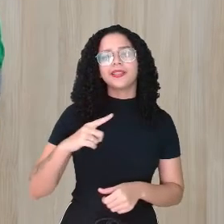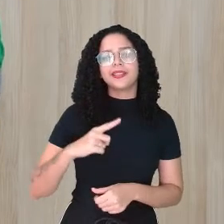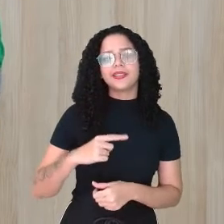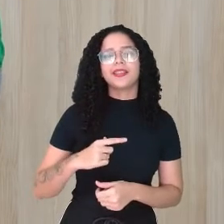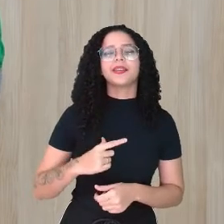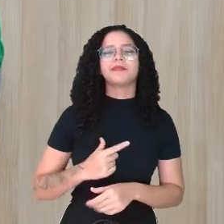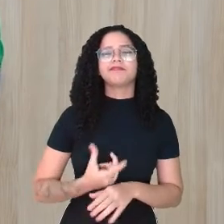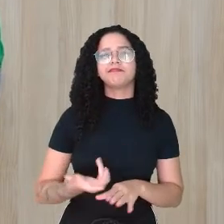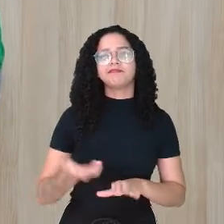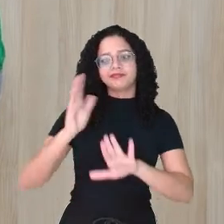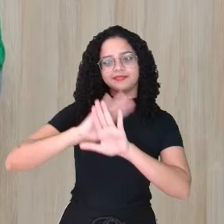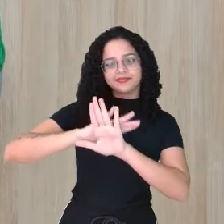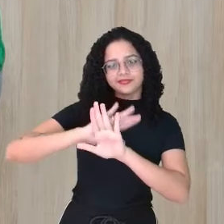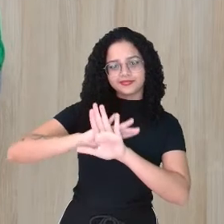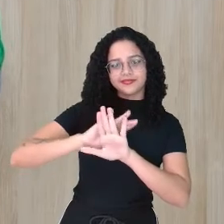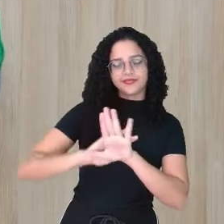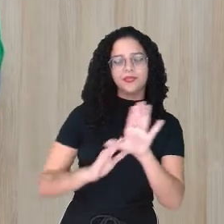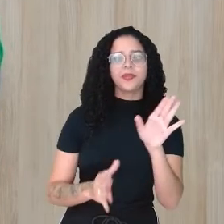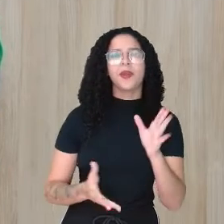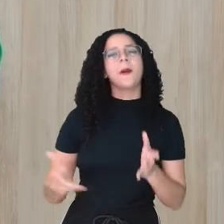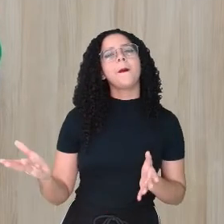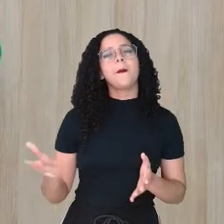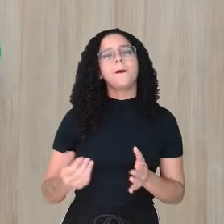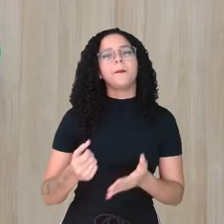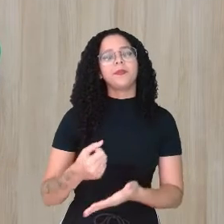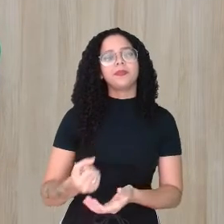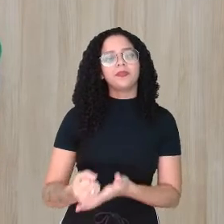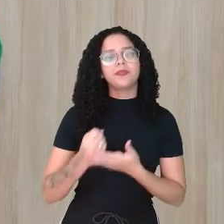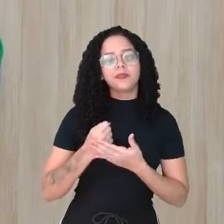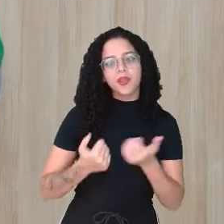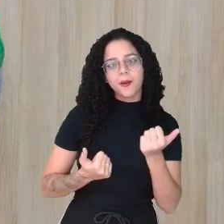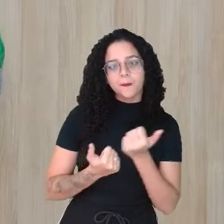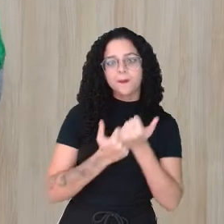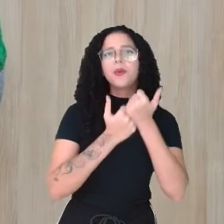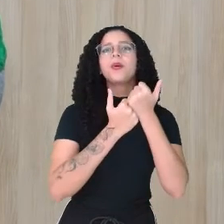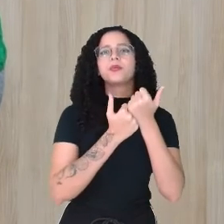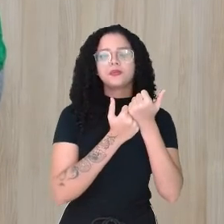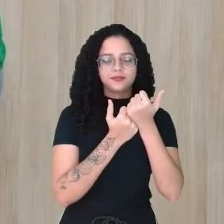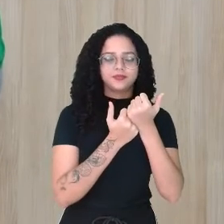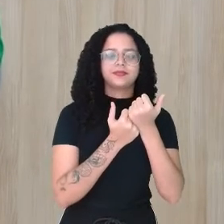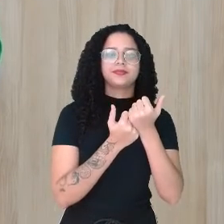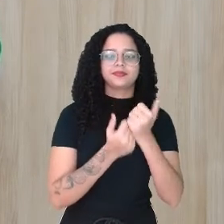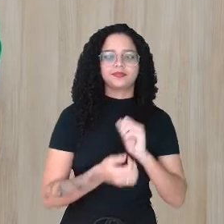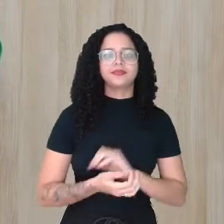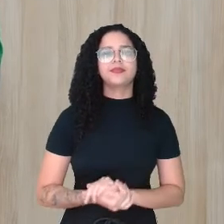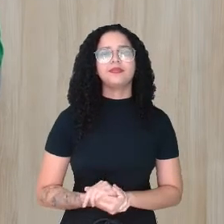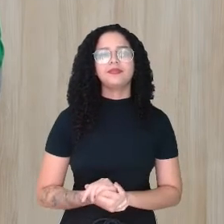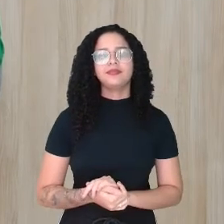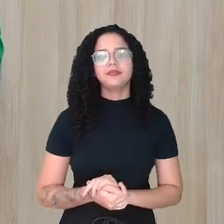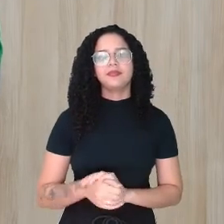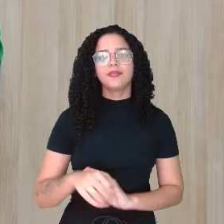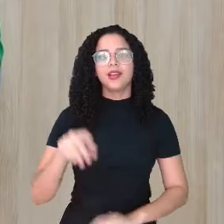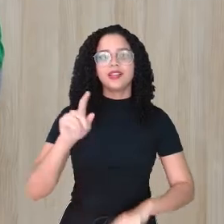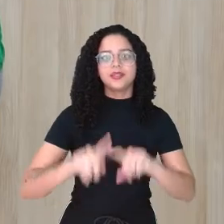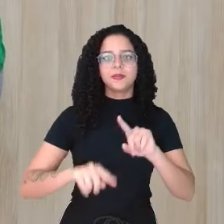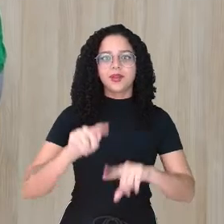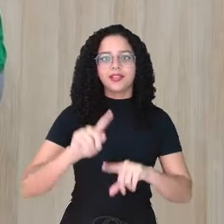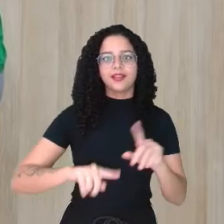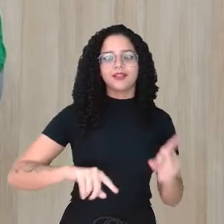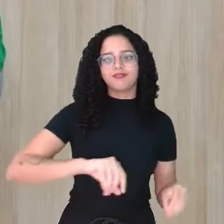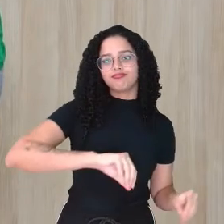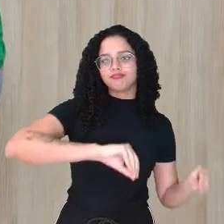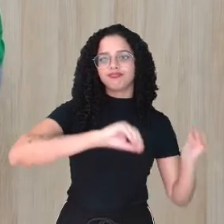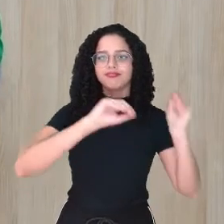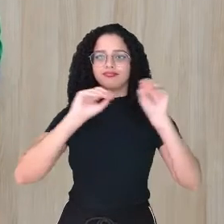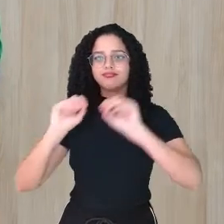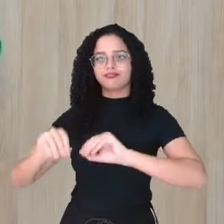na produção, né, que nos dá apoio, certo? Leva esse material aí para a TV com a